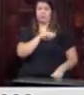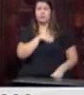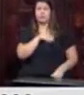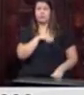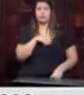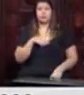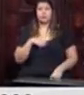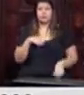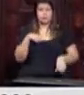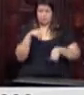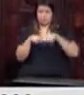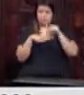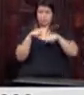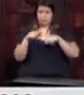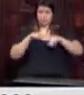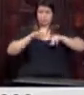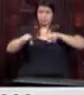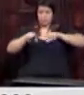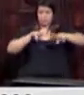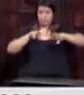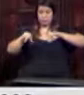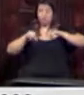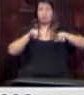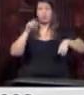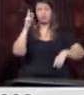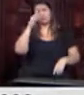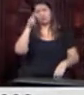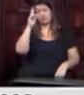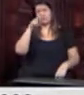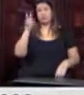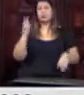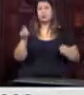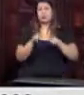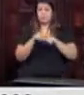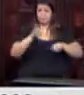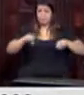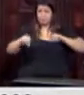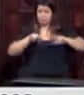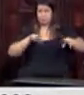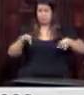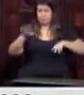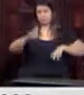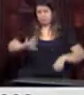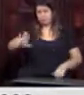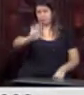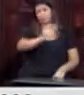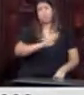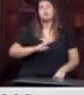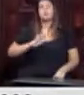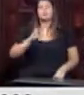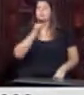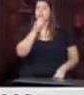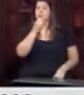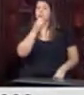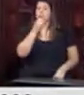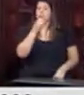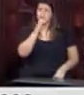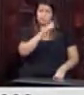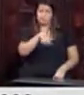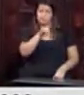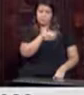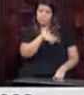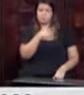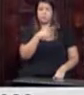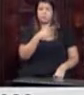corrigir desigualdades históricas e também desigualdades regionais. Por exemplo, excluímos o setor